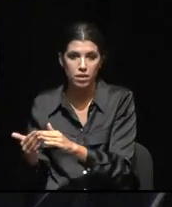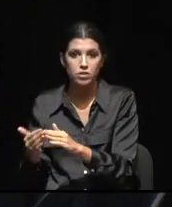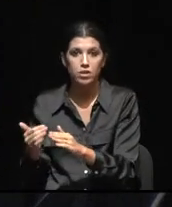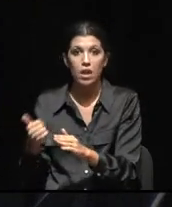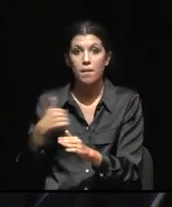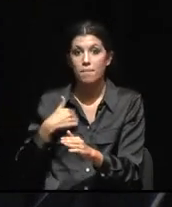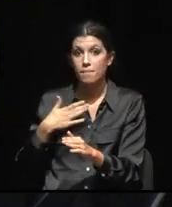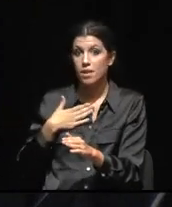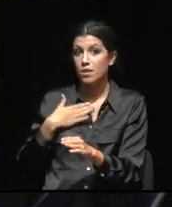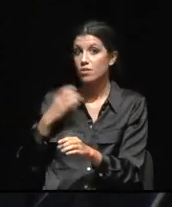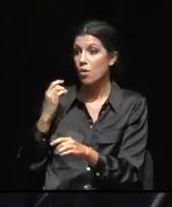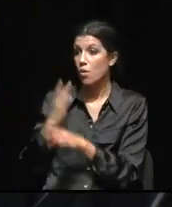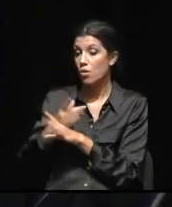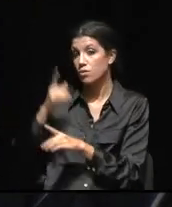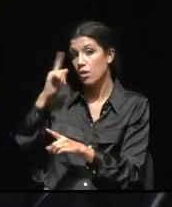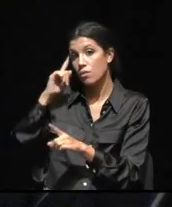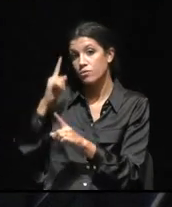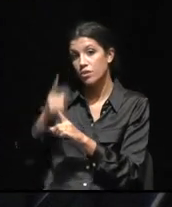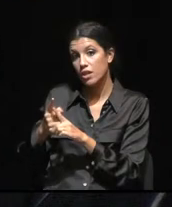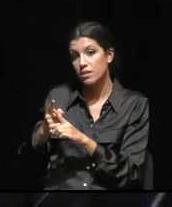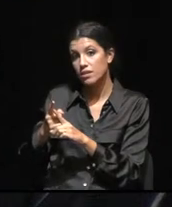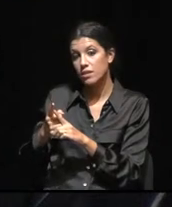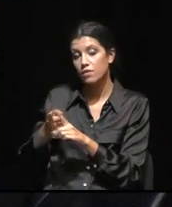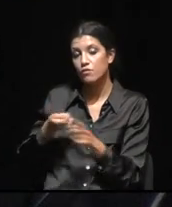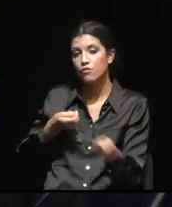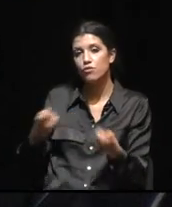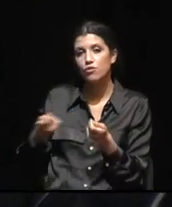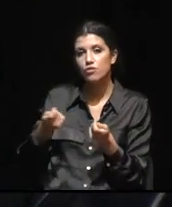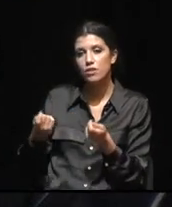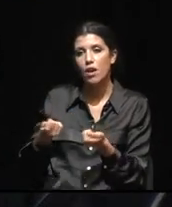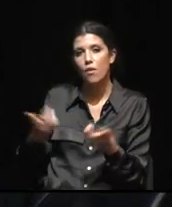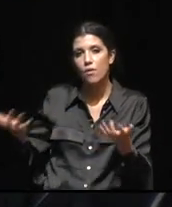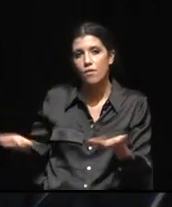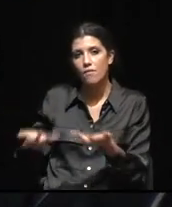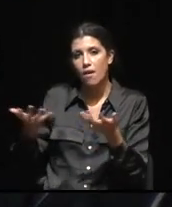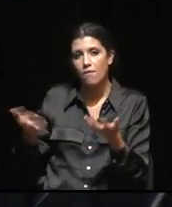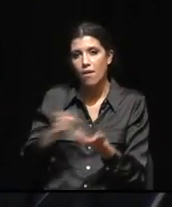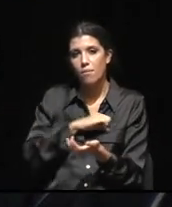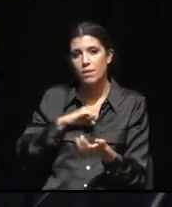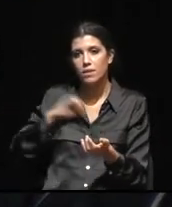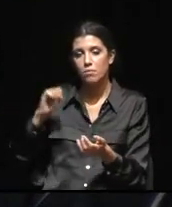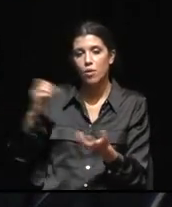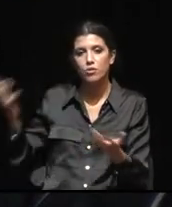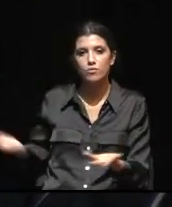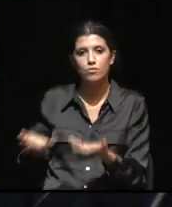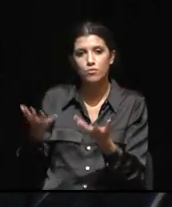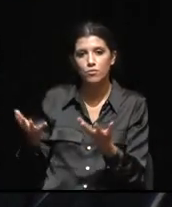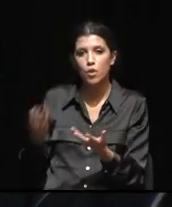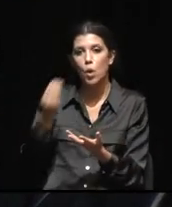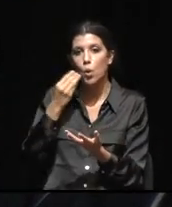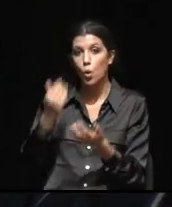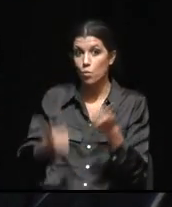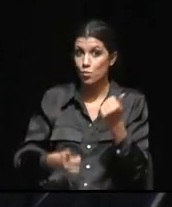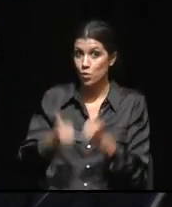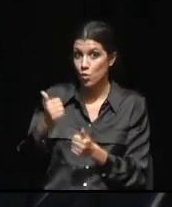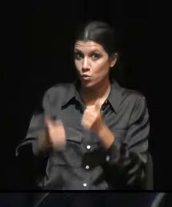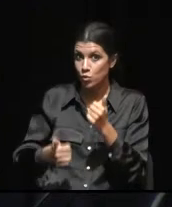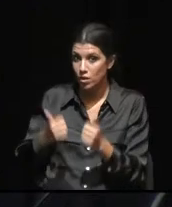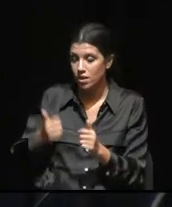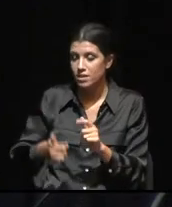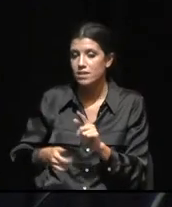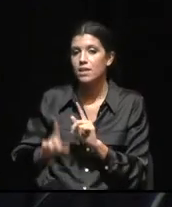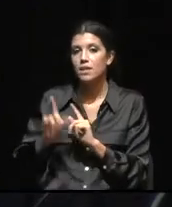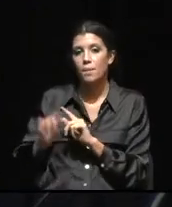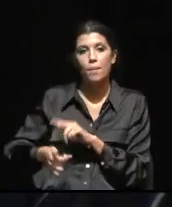operadores com o intuito de melhorar a gestão e revitalização deste património promovendo a concorrência e